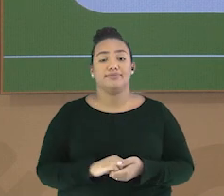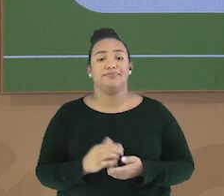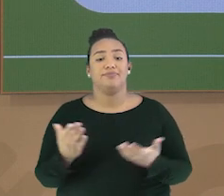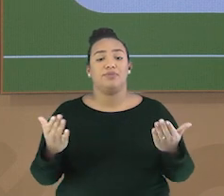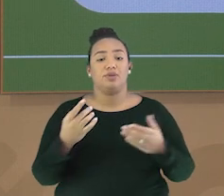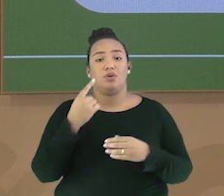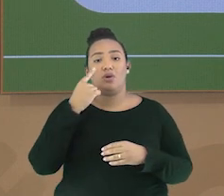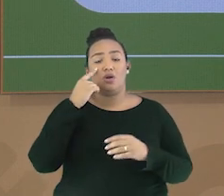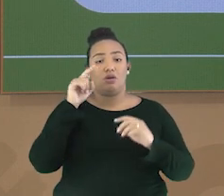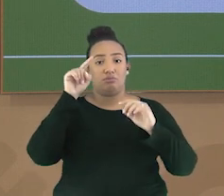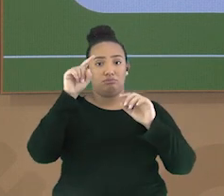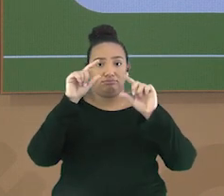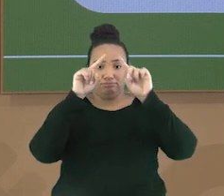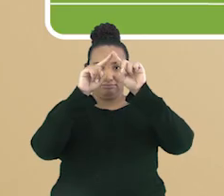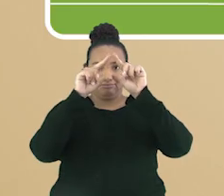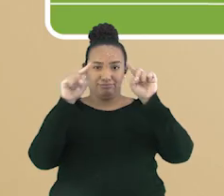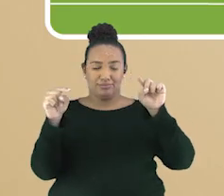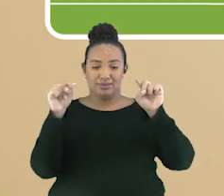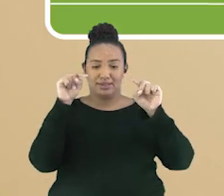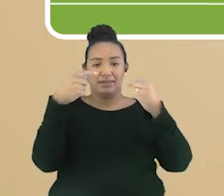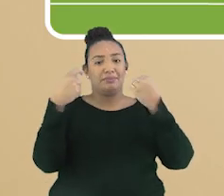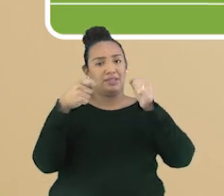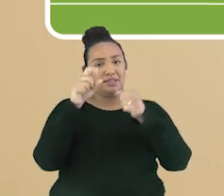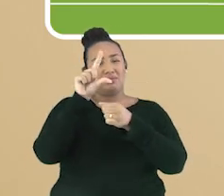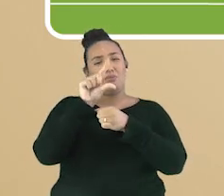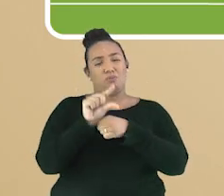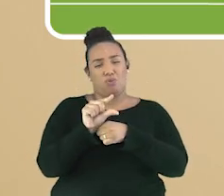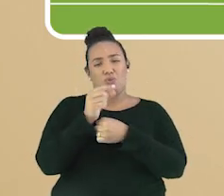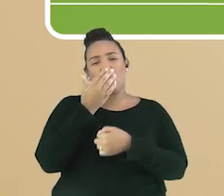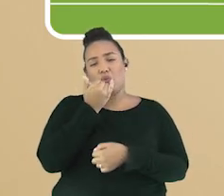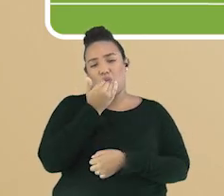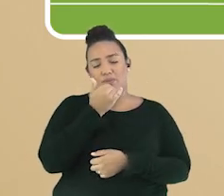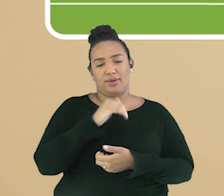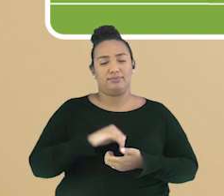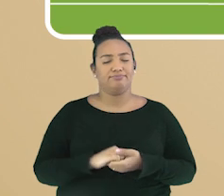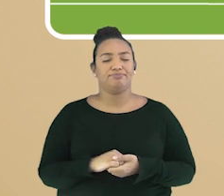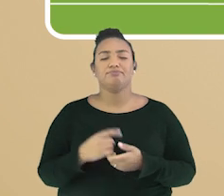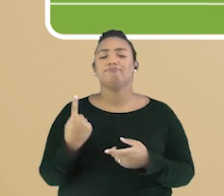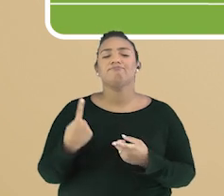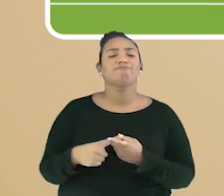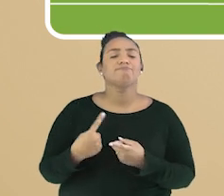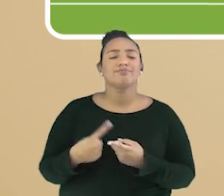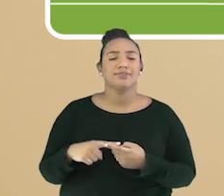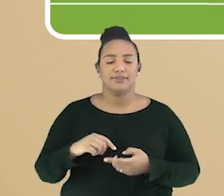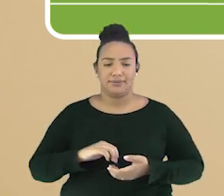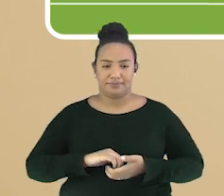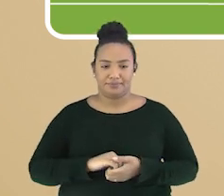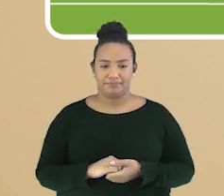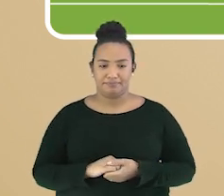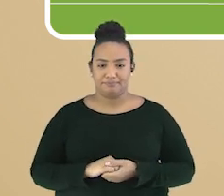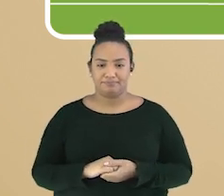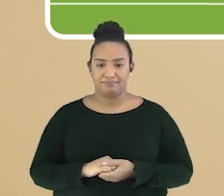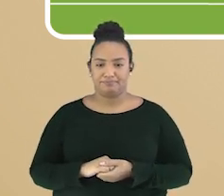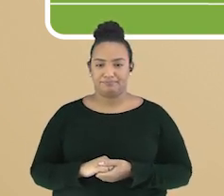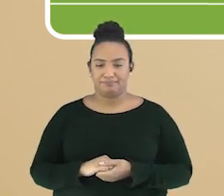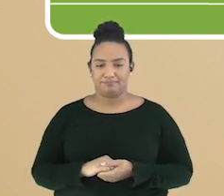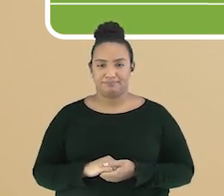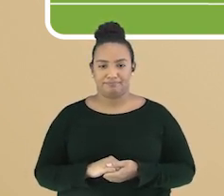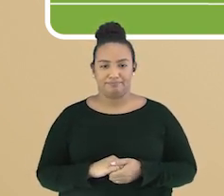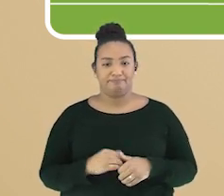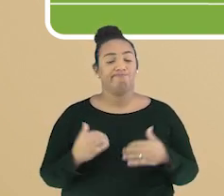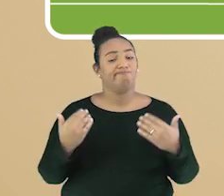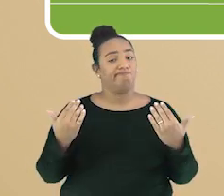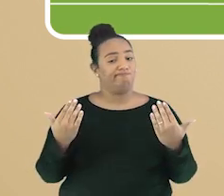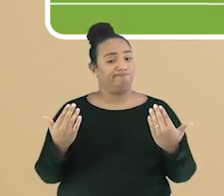porções. Será por quê? Então, a alimentação vai ser de acordo com o estilo de vida da